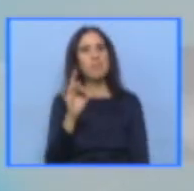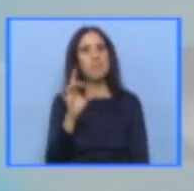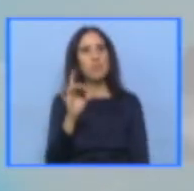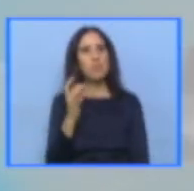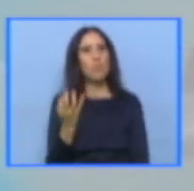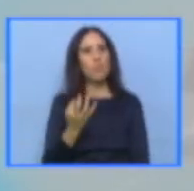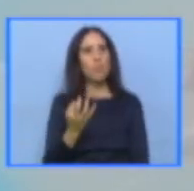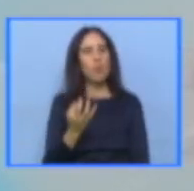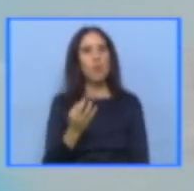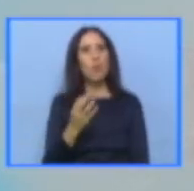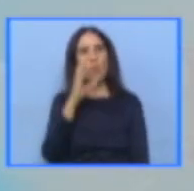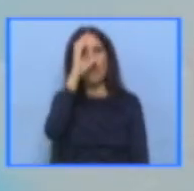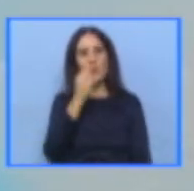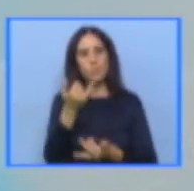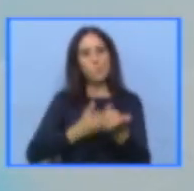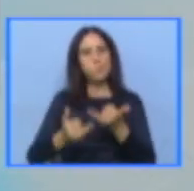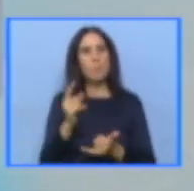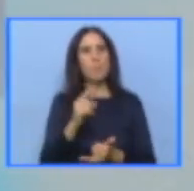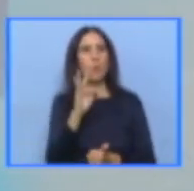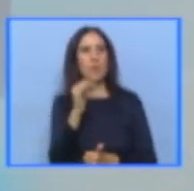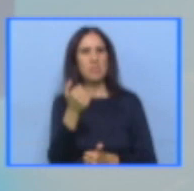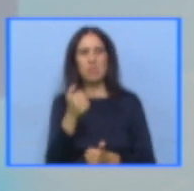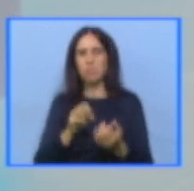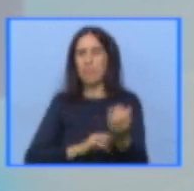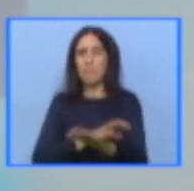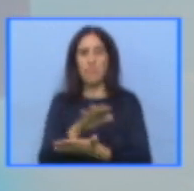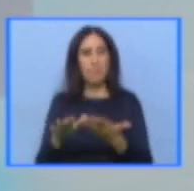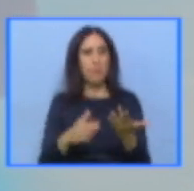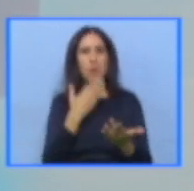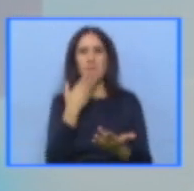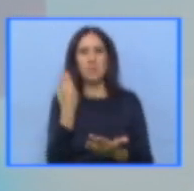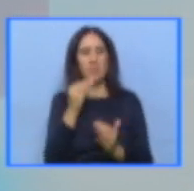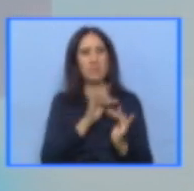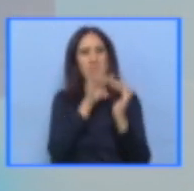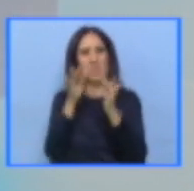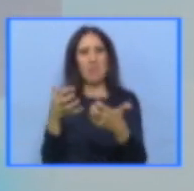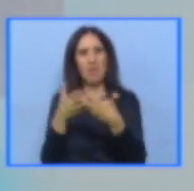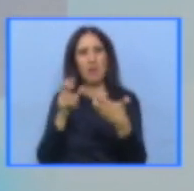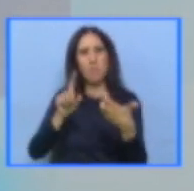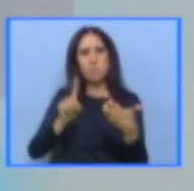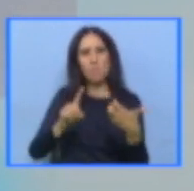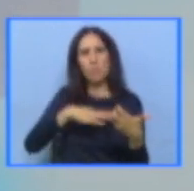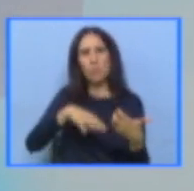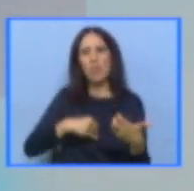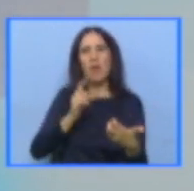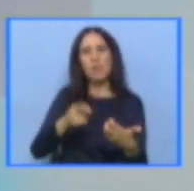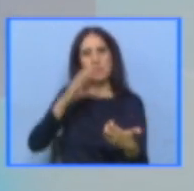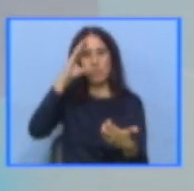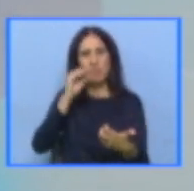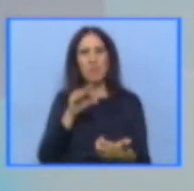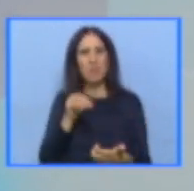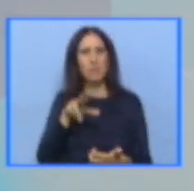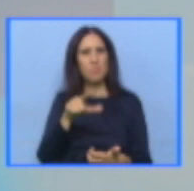tivemos 45 governos, completamente caótica. Os nossos jovens foram para uma Primeira Guerra Mundial, que não sabiam o que é que era, mais de 10 mil